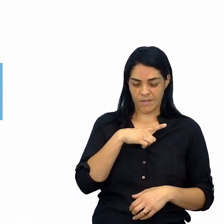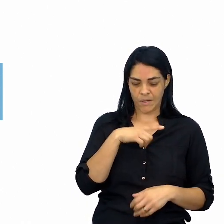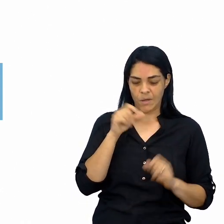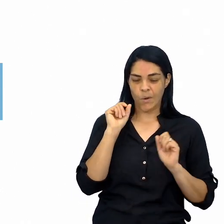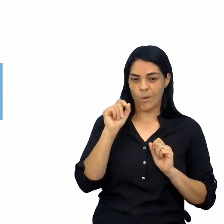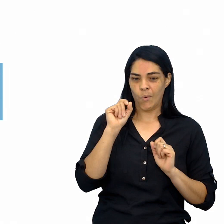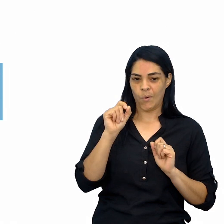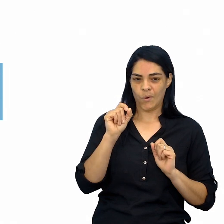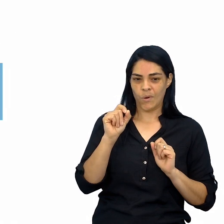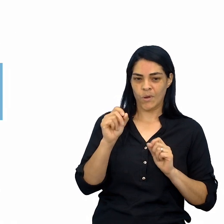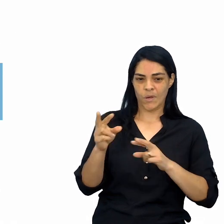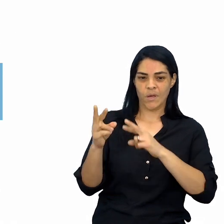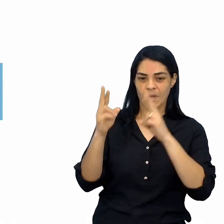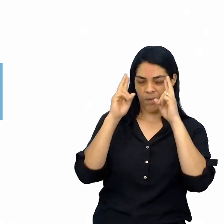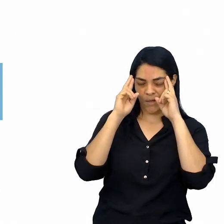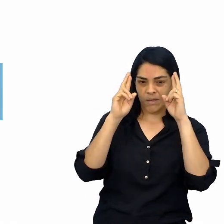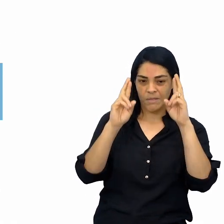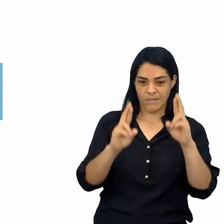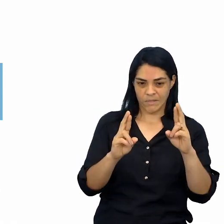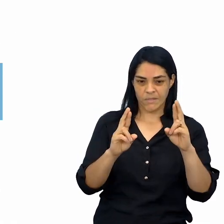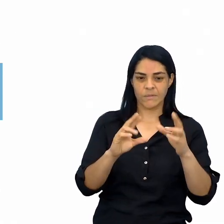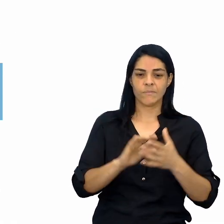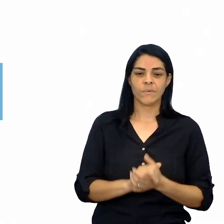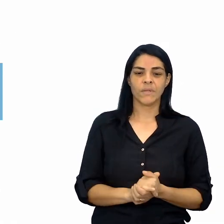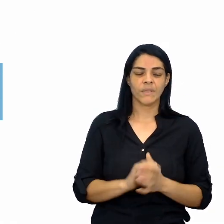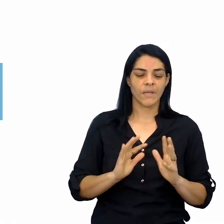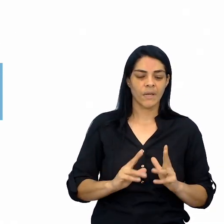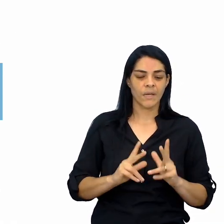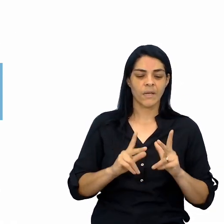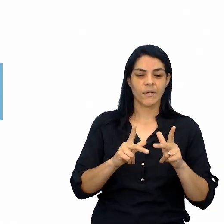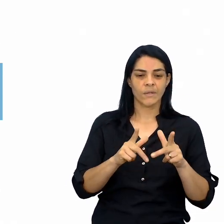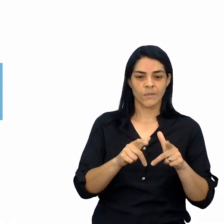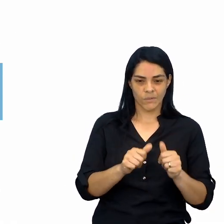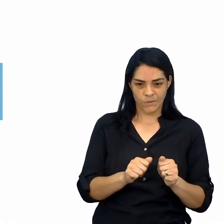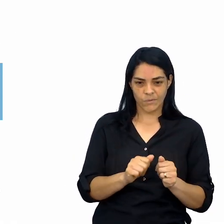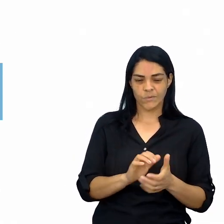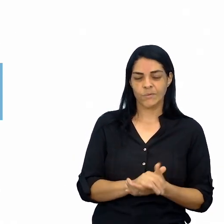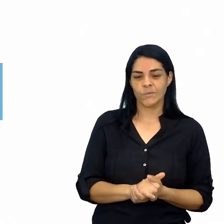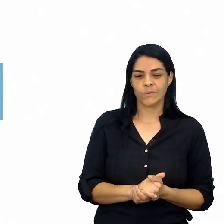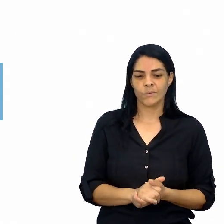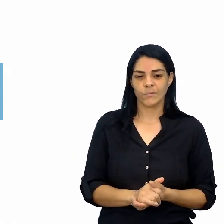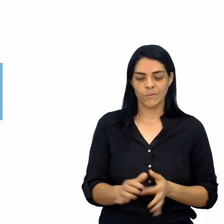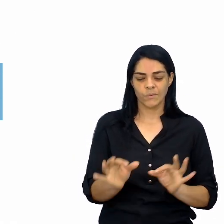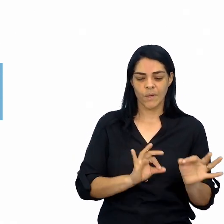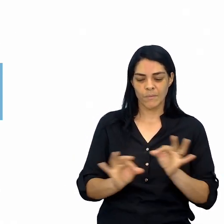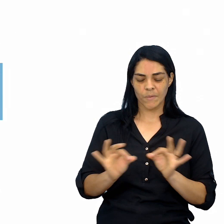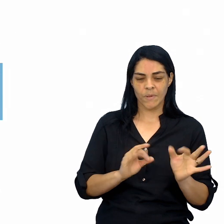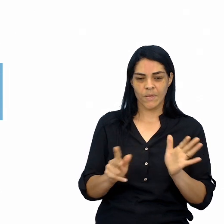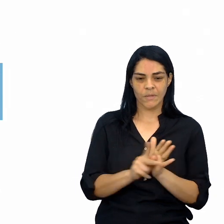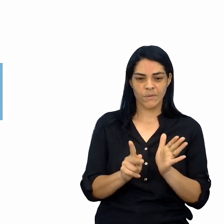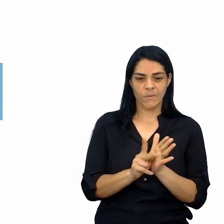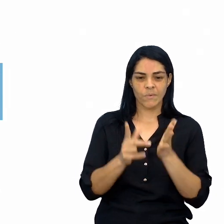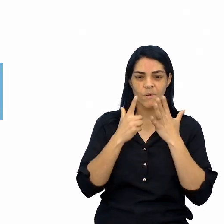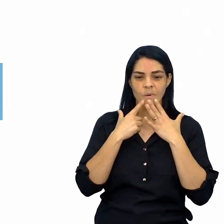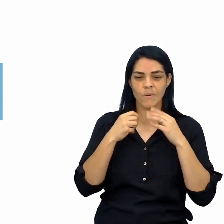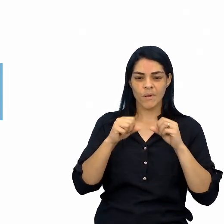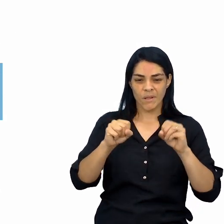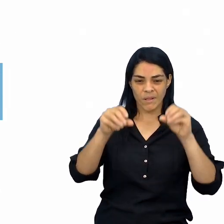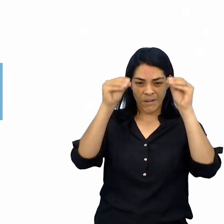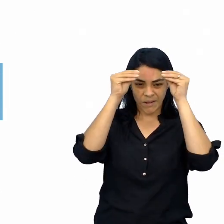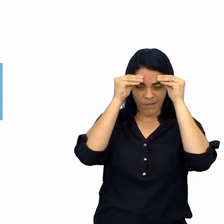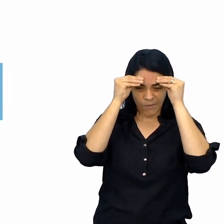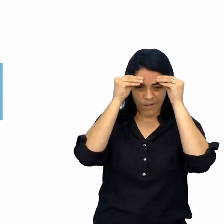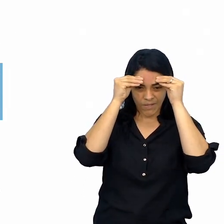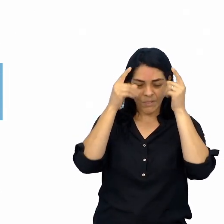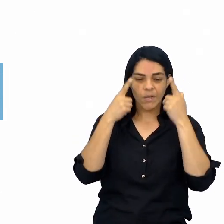a objetividade, a clareza, o registro formal da linguagem. Isso é o